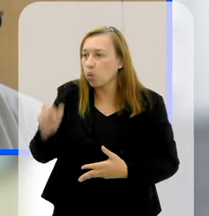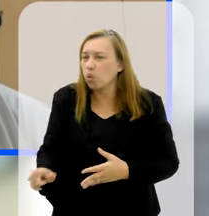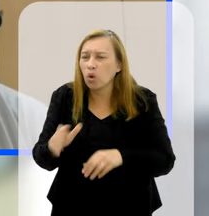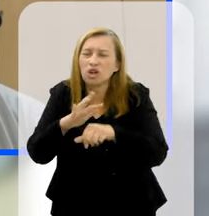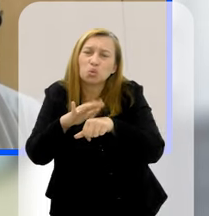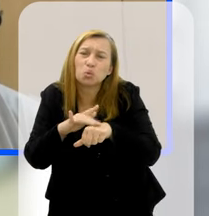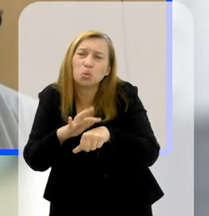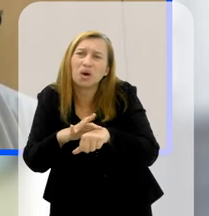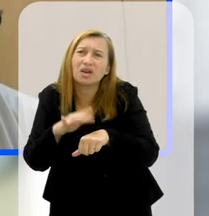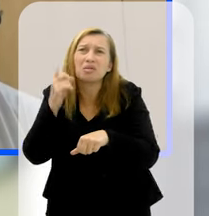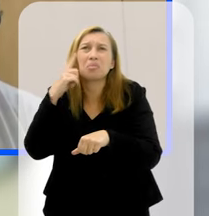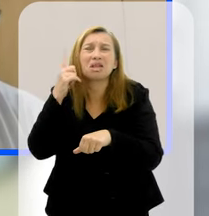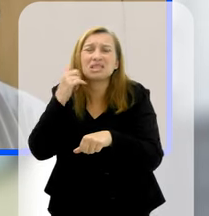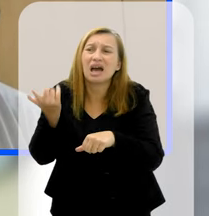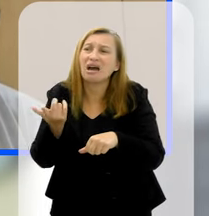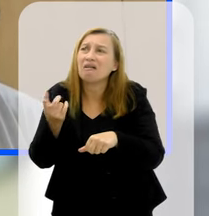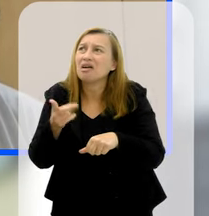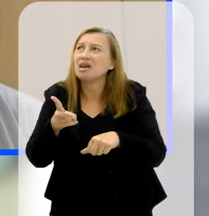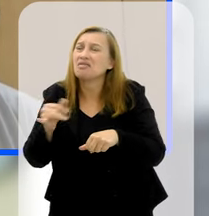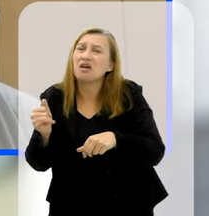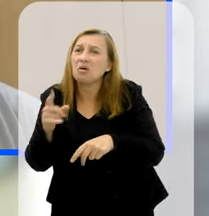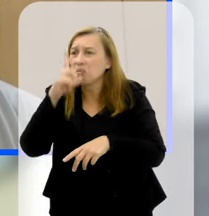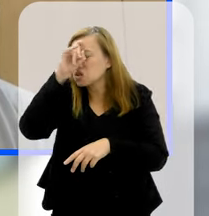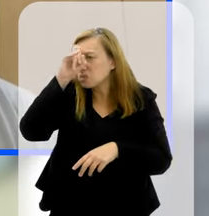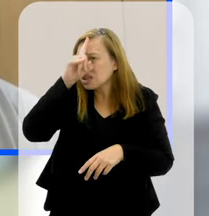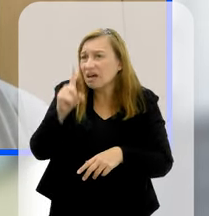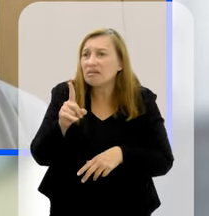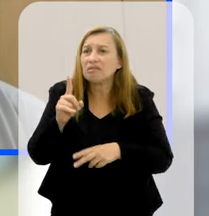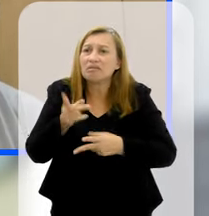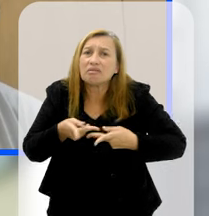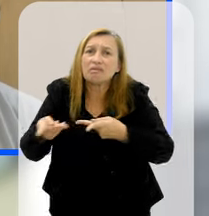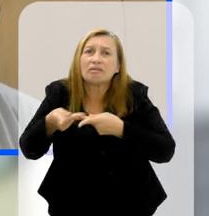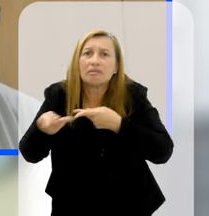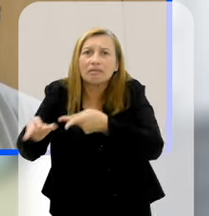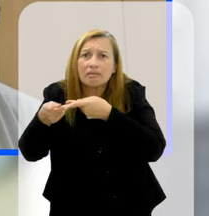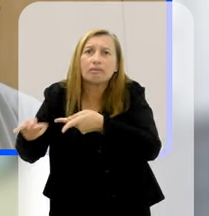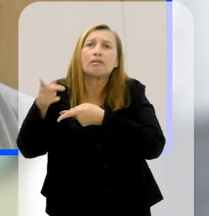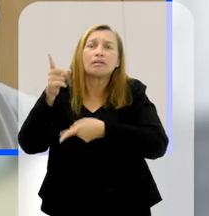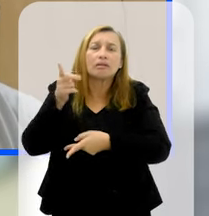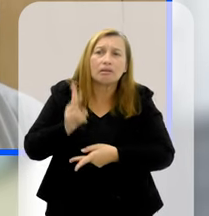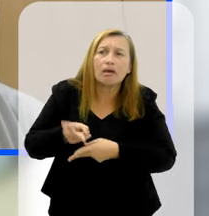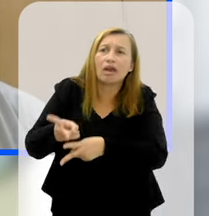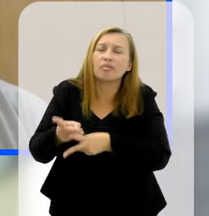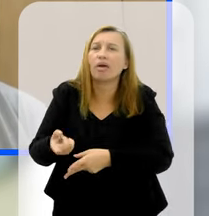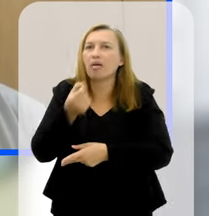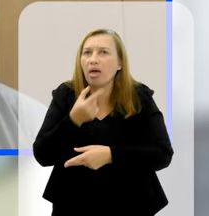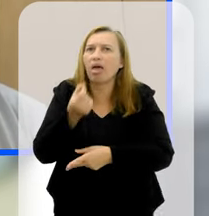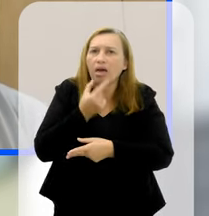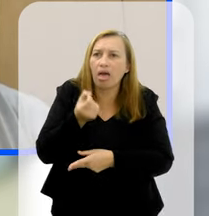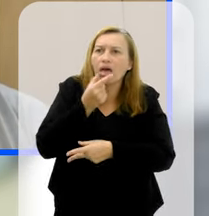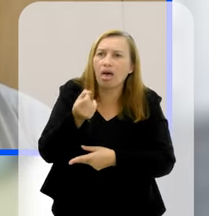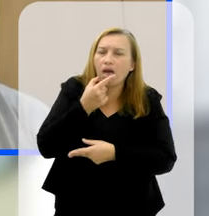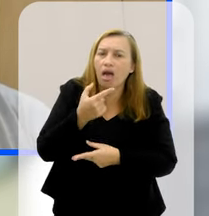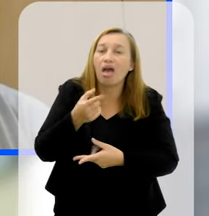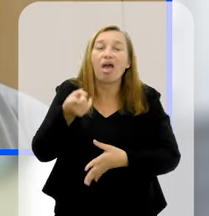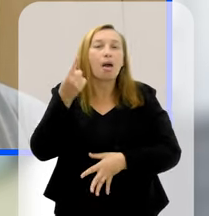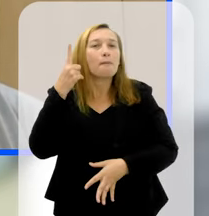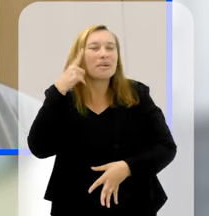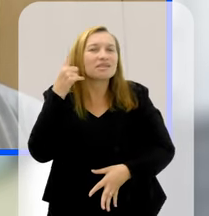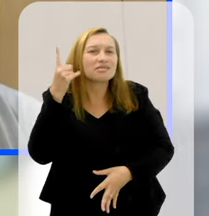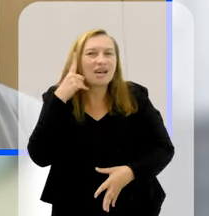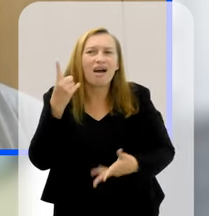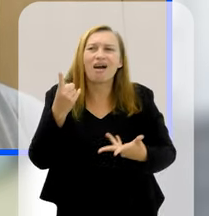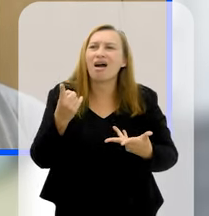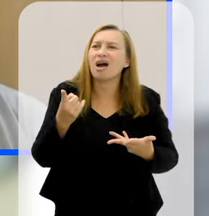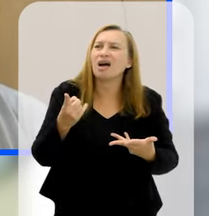pessoa doente, aquela pessoa que vai para o hospital o tempo todo, toma vários remédios, é